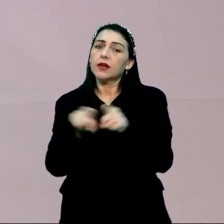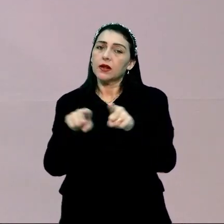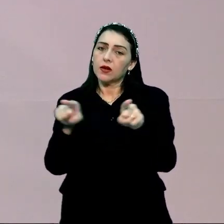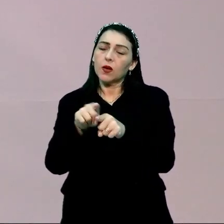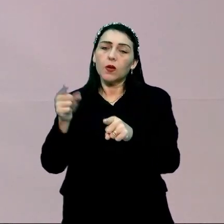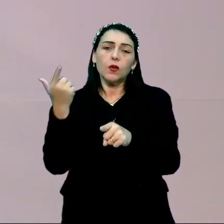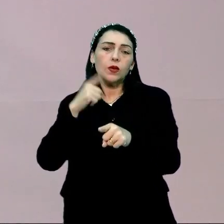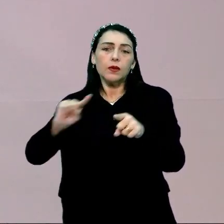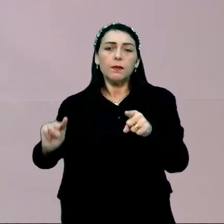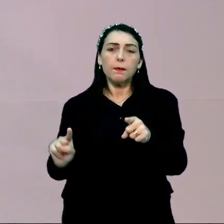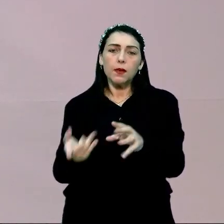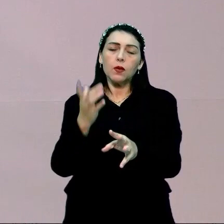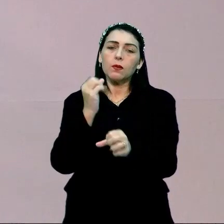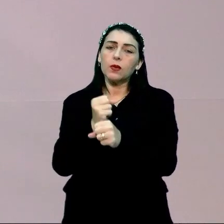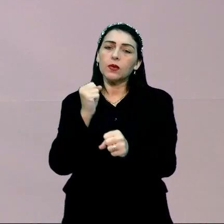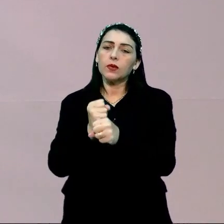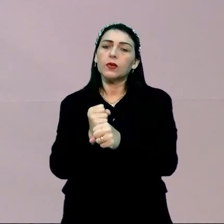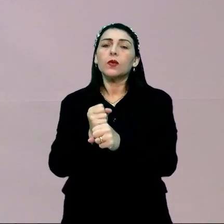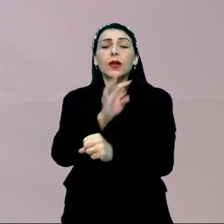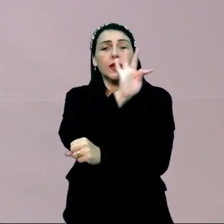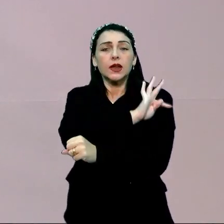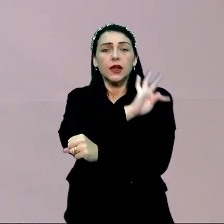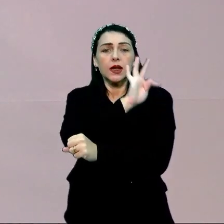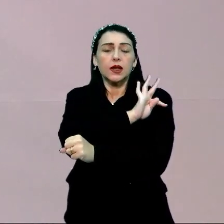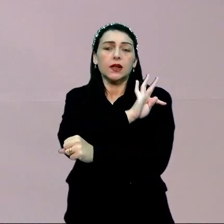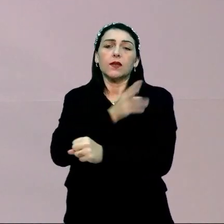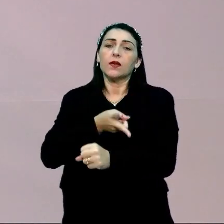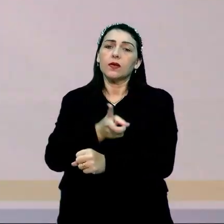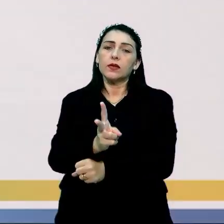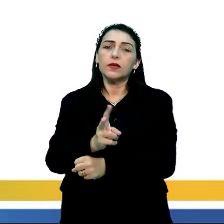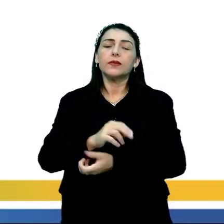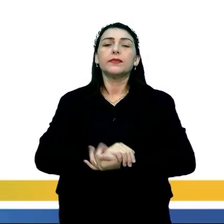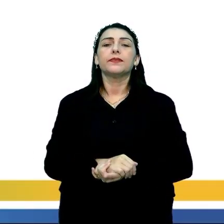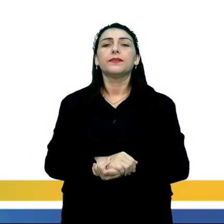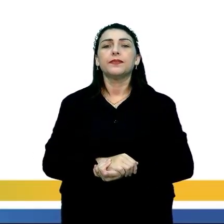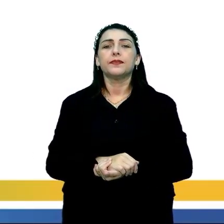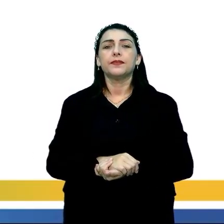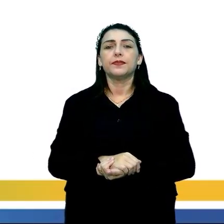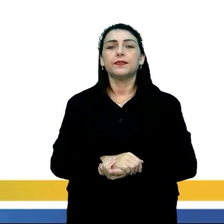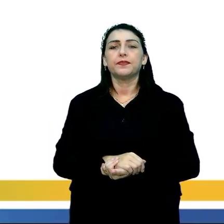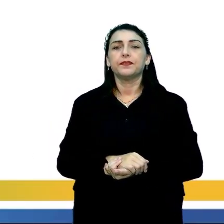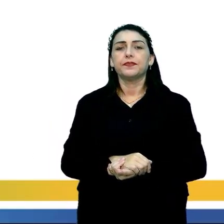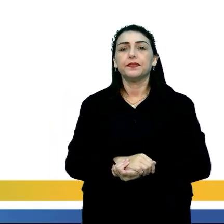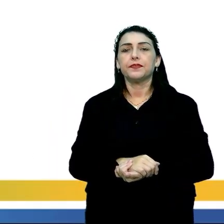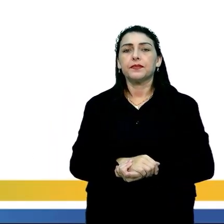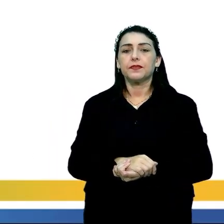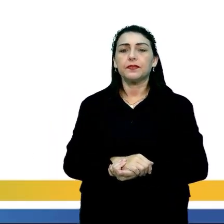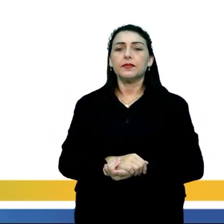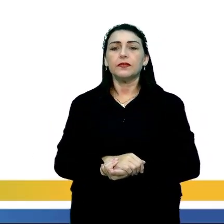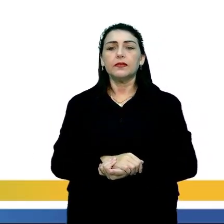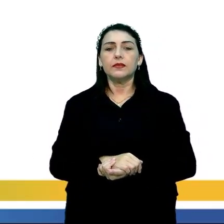1000 pontos com essa técnica. Então, vamos dar continuidade.